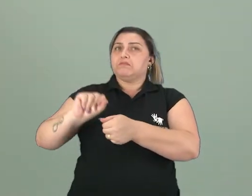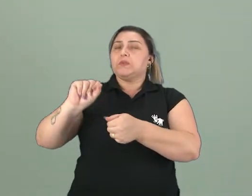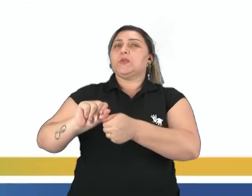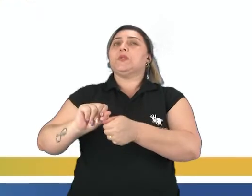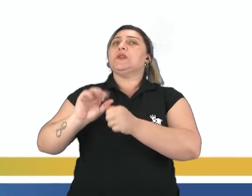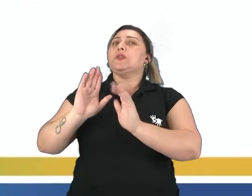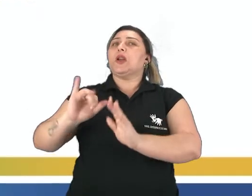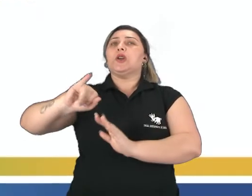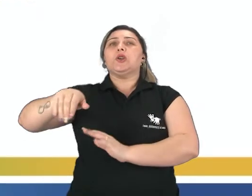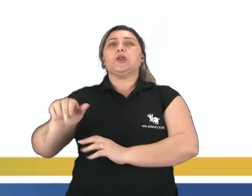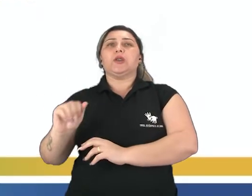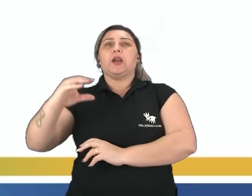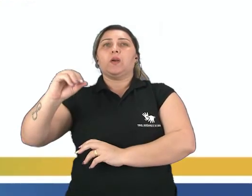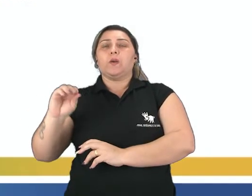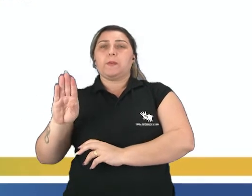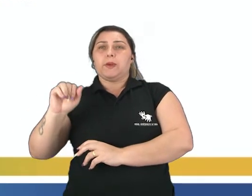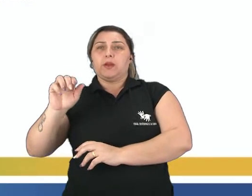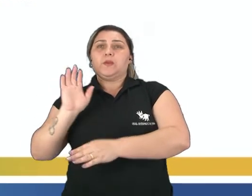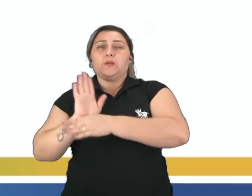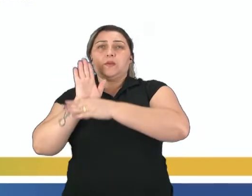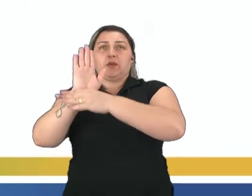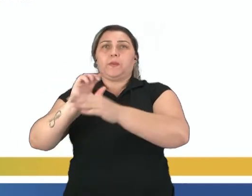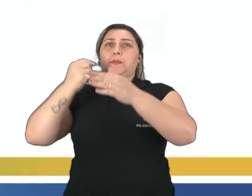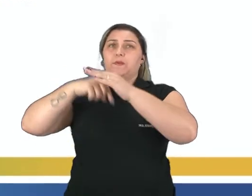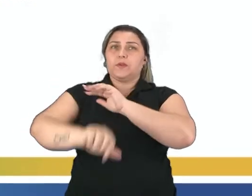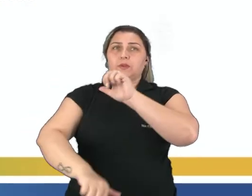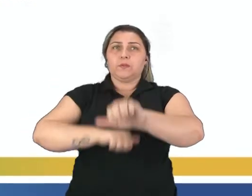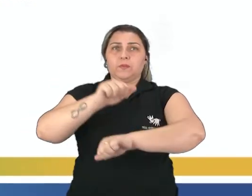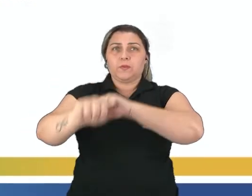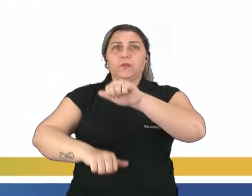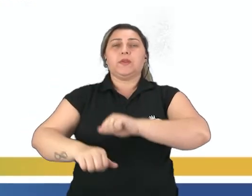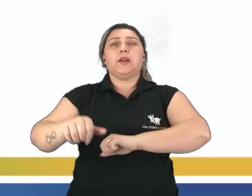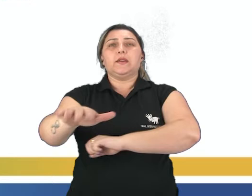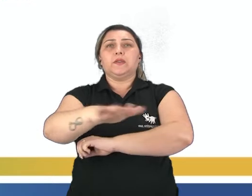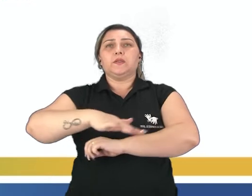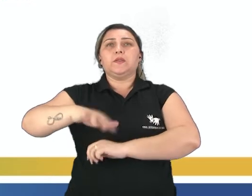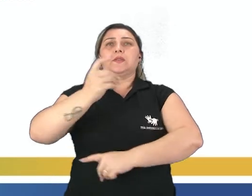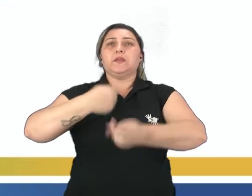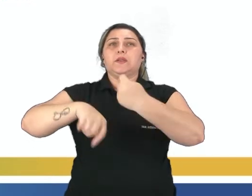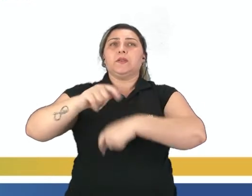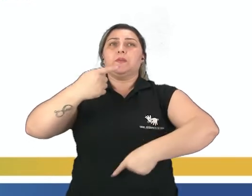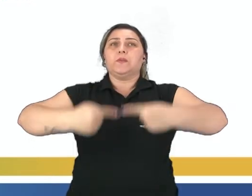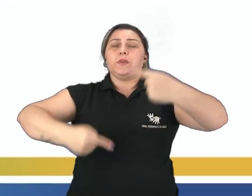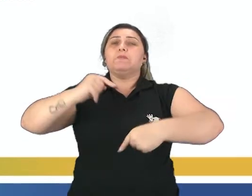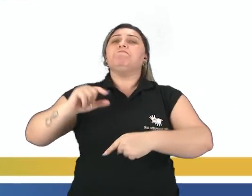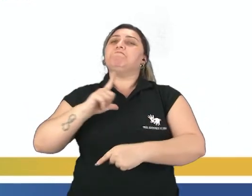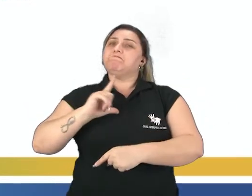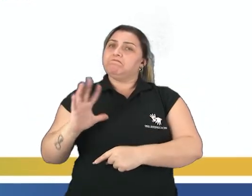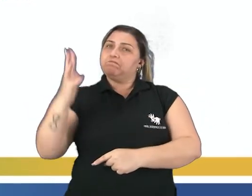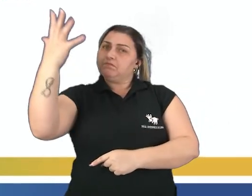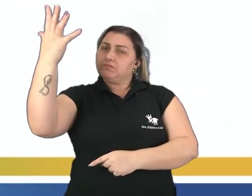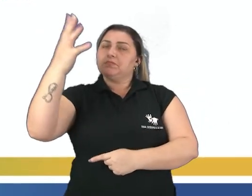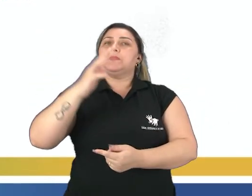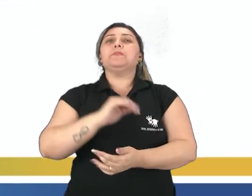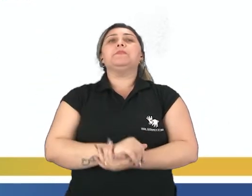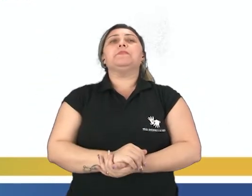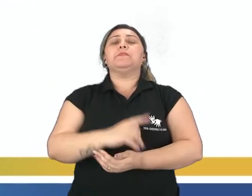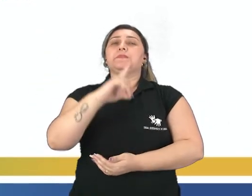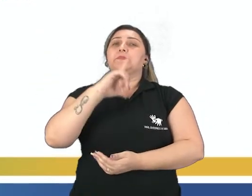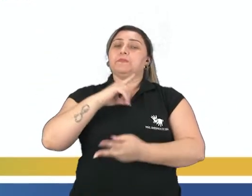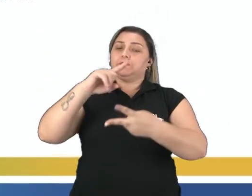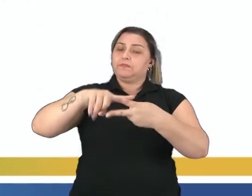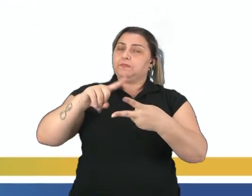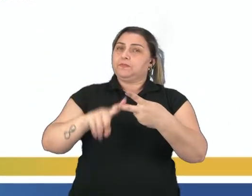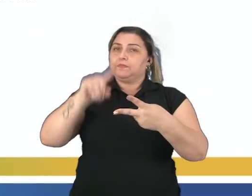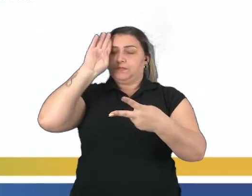e jacobinos, que eram defensores de que profundas transformações sociais, econômicas e políticas acontecessem. Então a gente tem esses